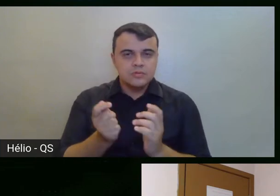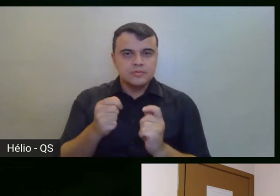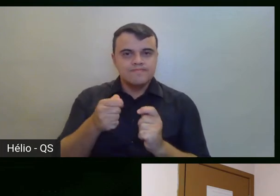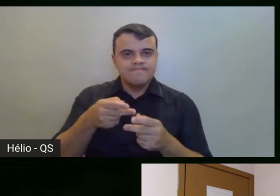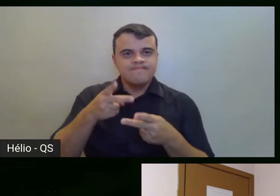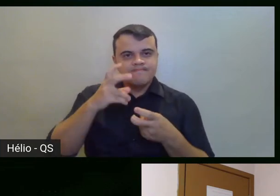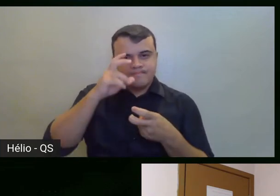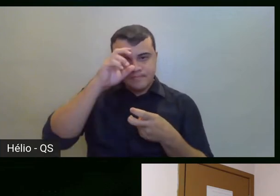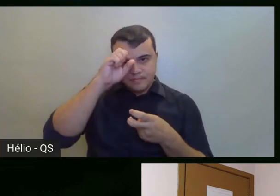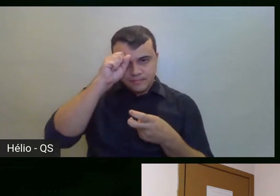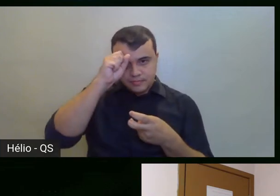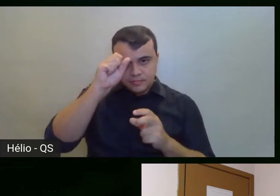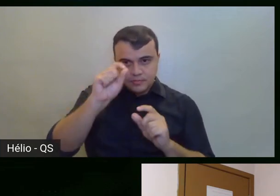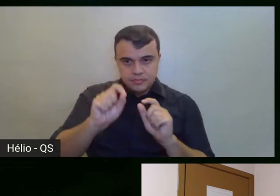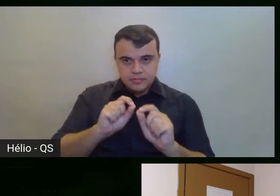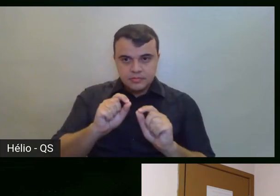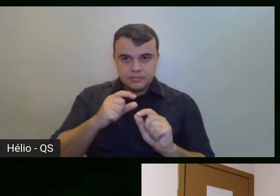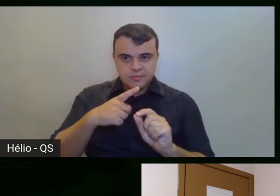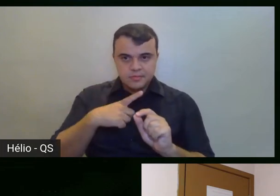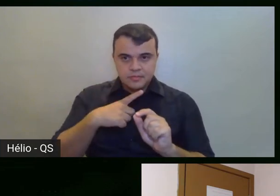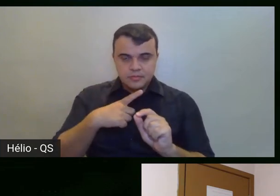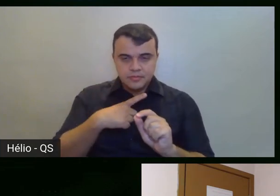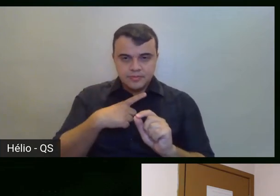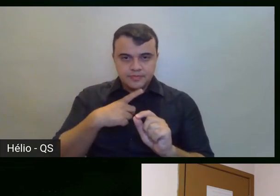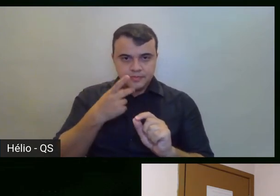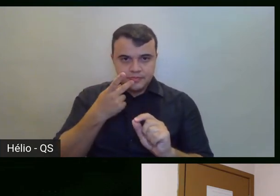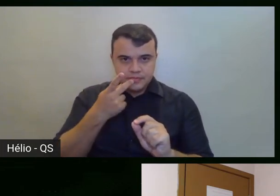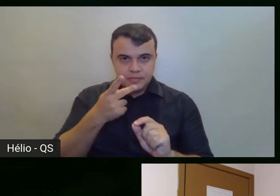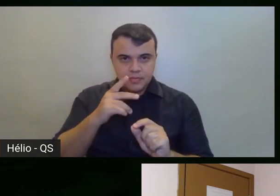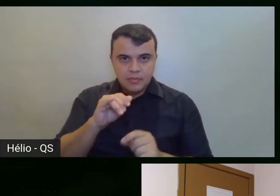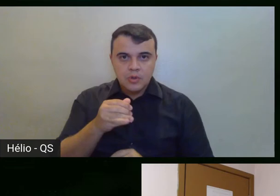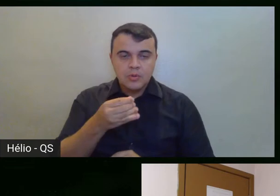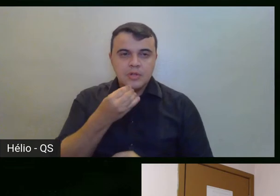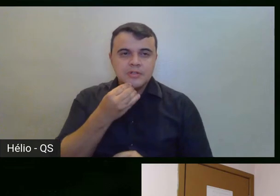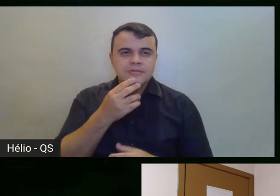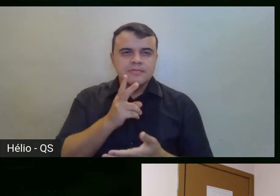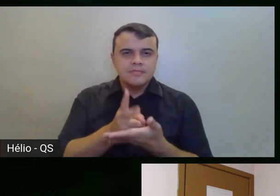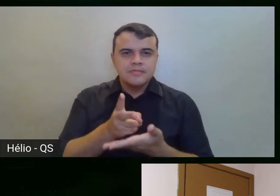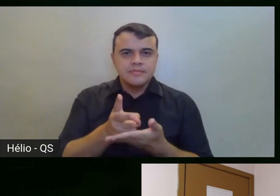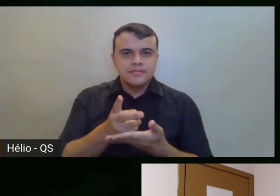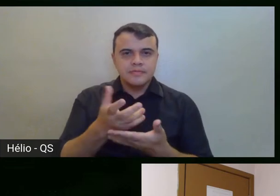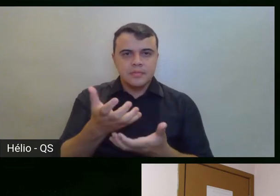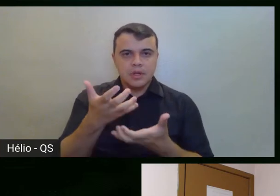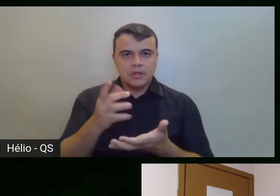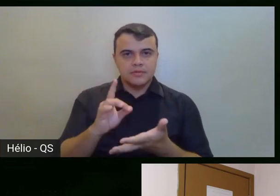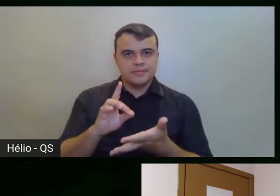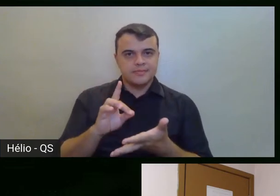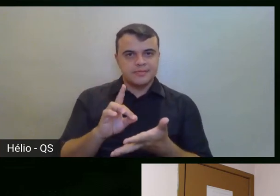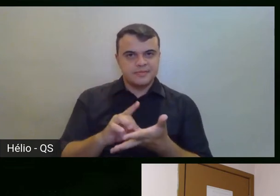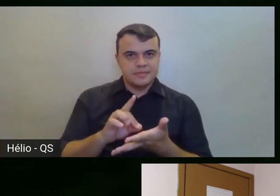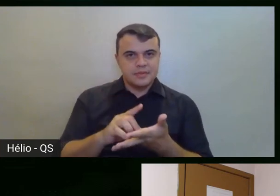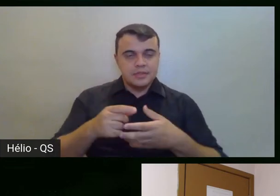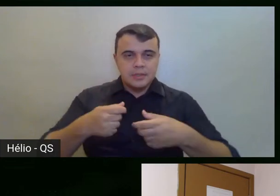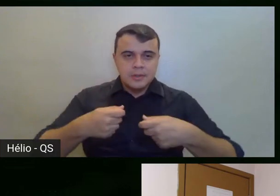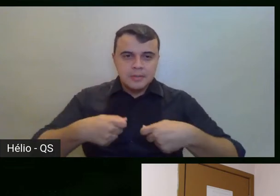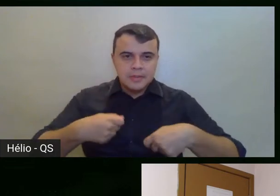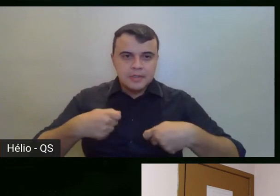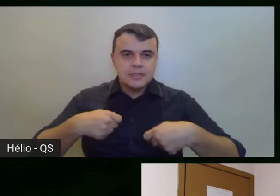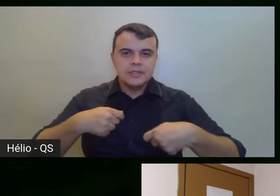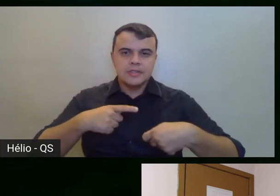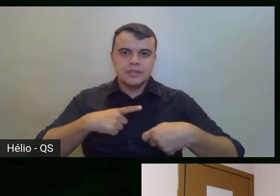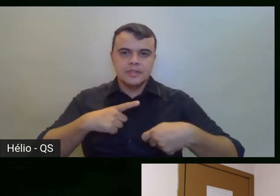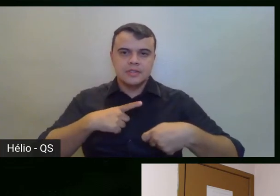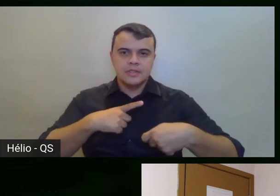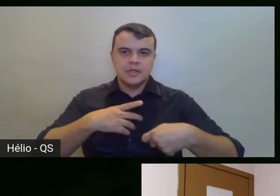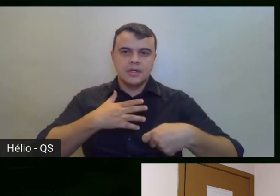o quanto você foi atrás de oportunidades então gente é quando a gente quer é você precisa sair da